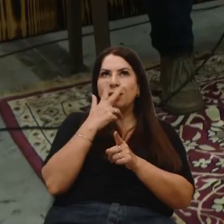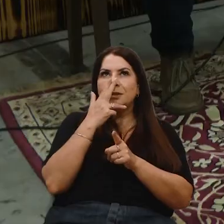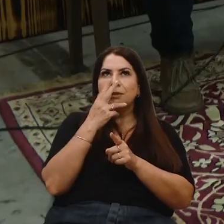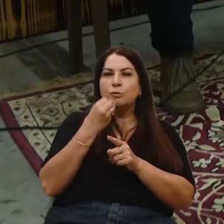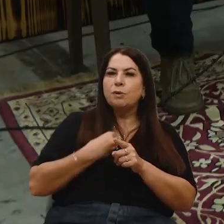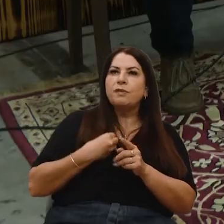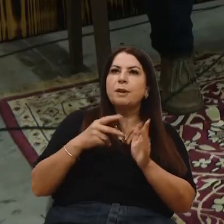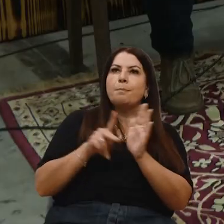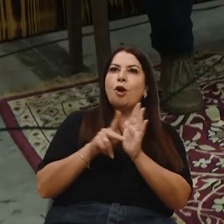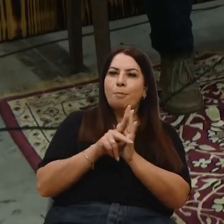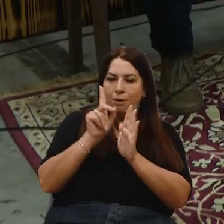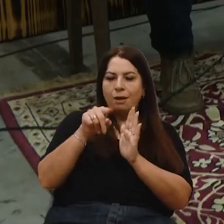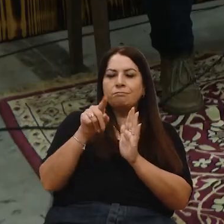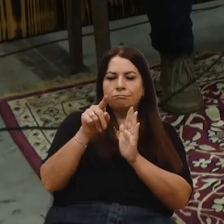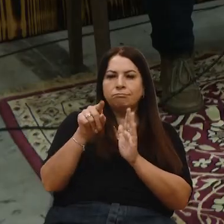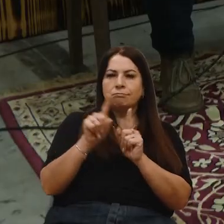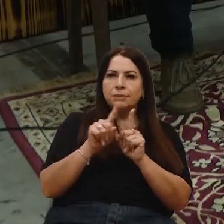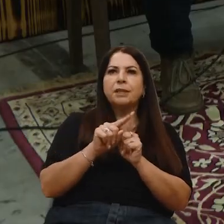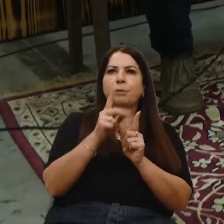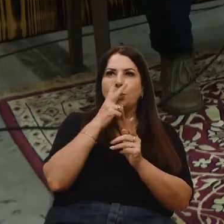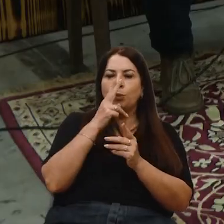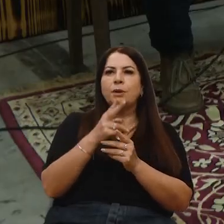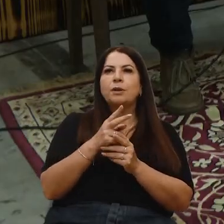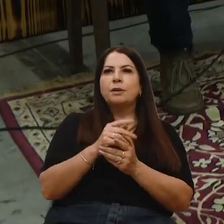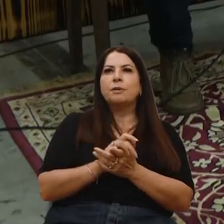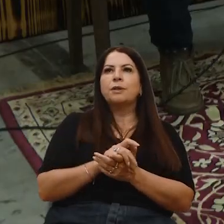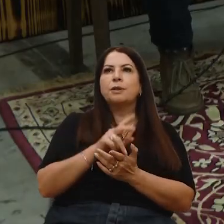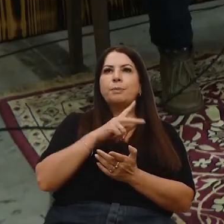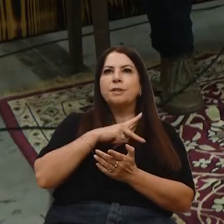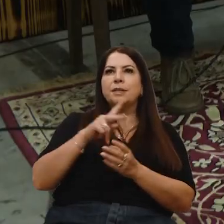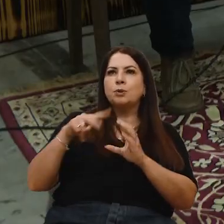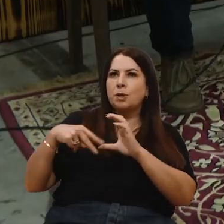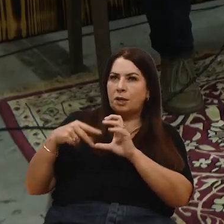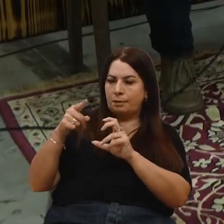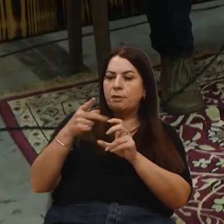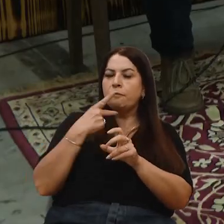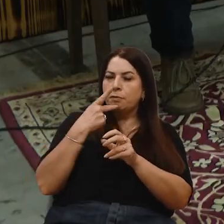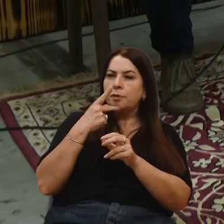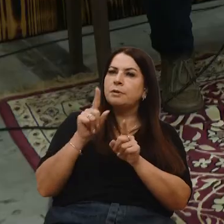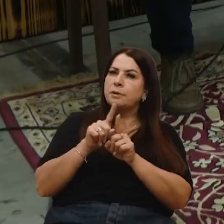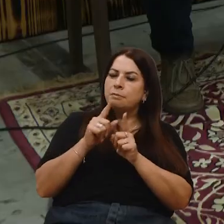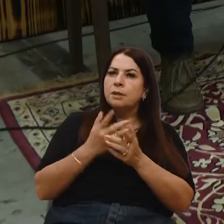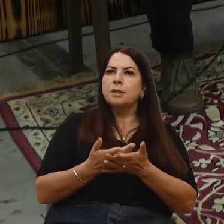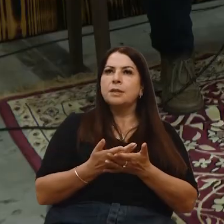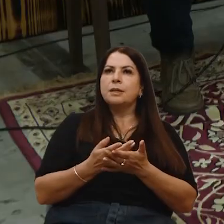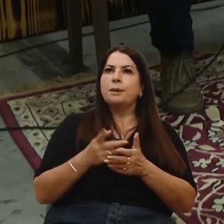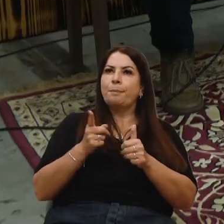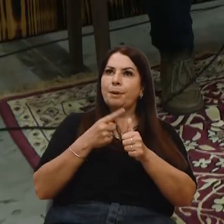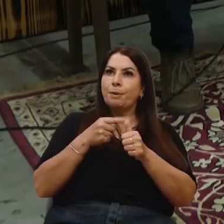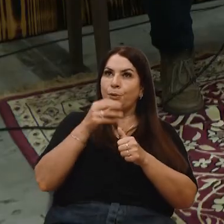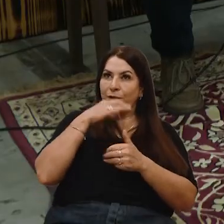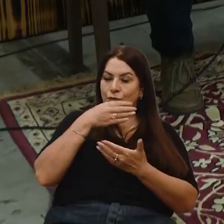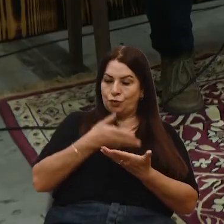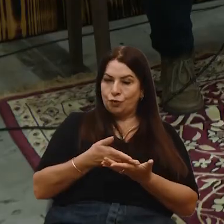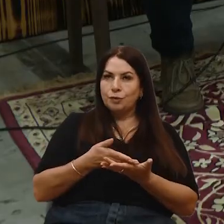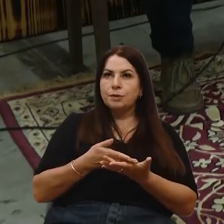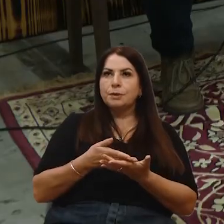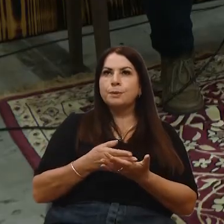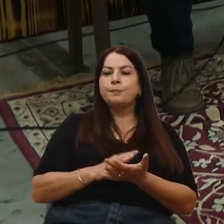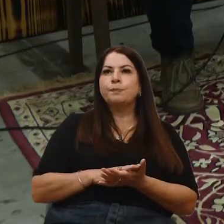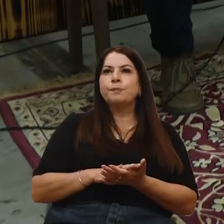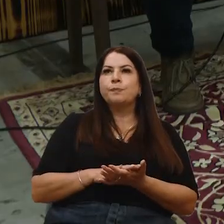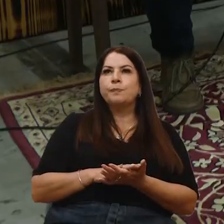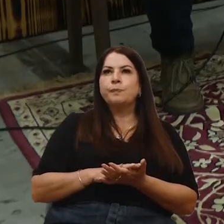quase que uma vida própria. Né? Exatamente. Acho que na mesma linha do presidente da Câmara, nós temos primeiro que Caxias do